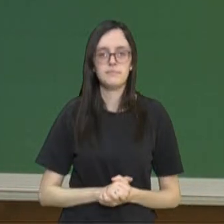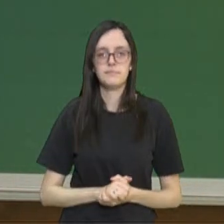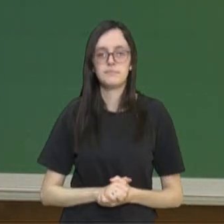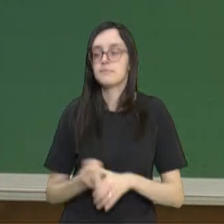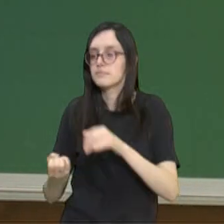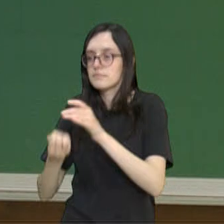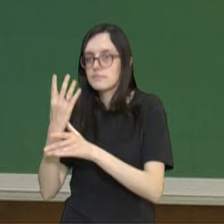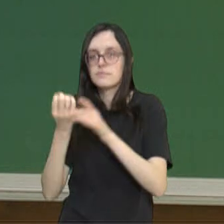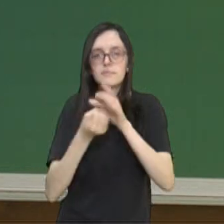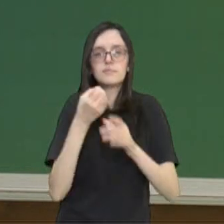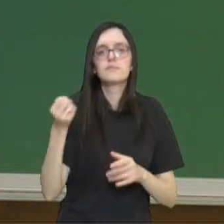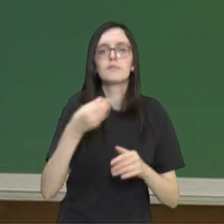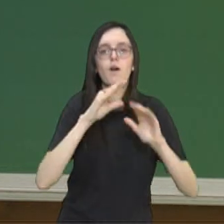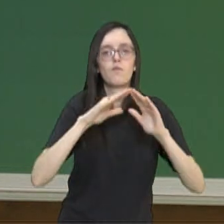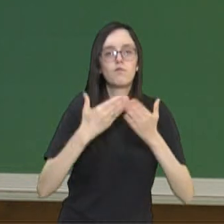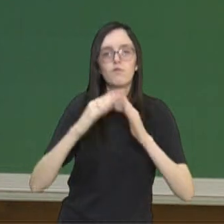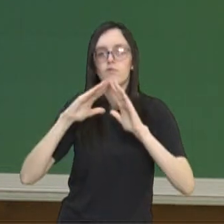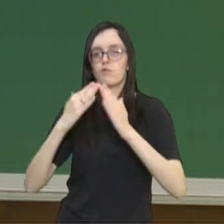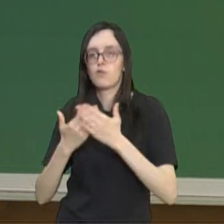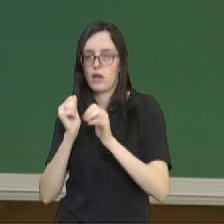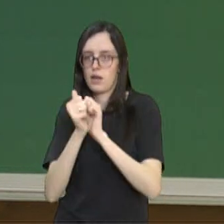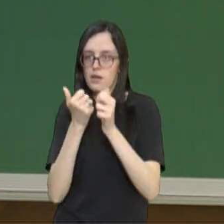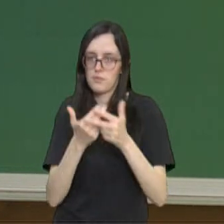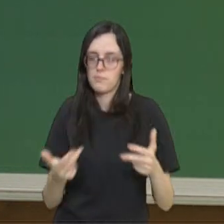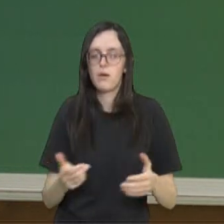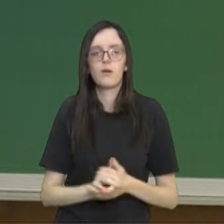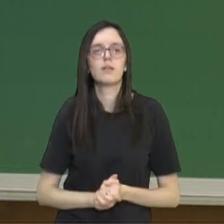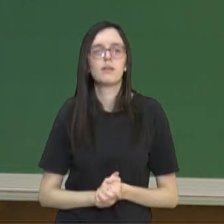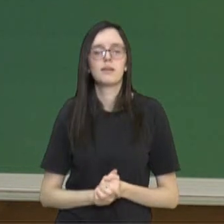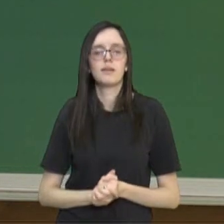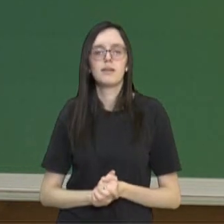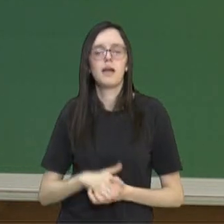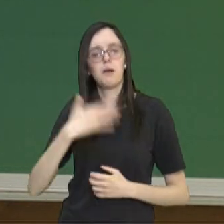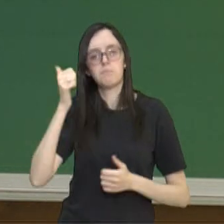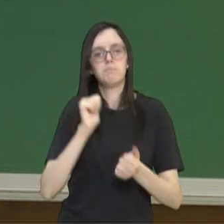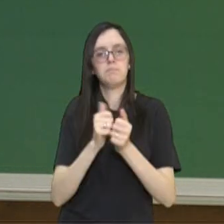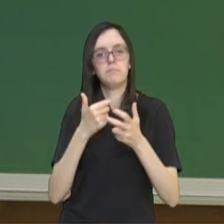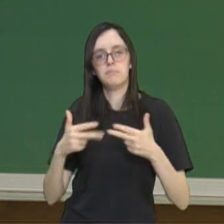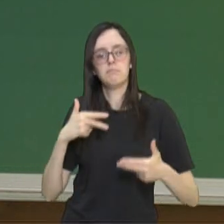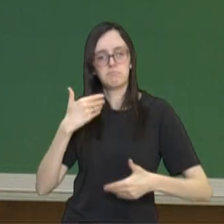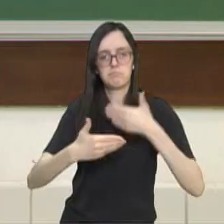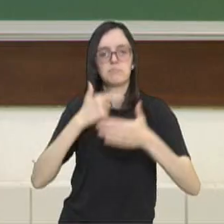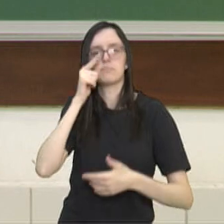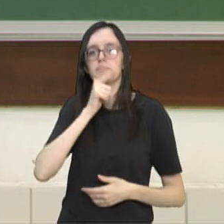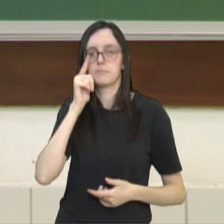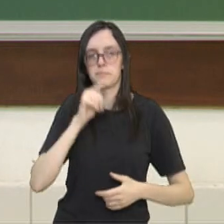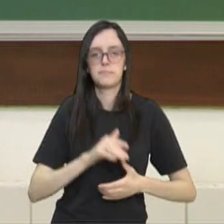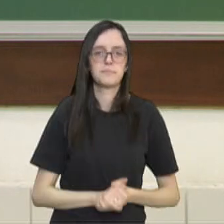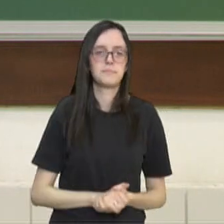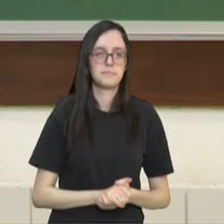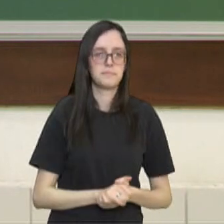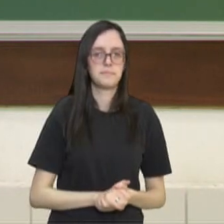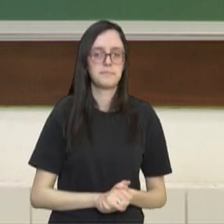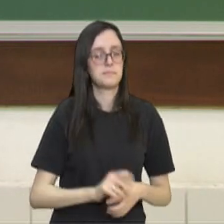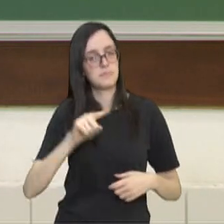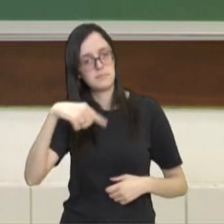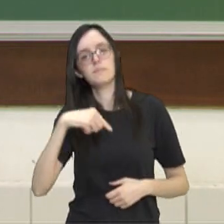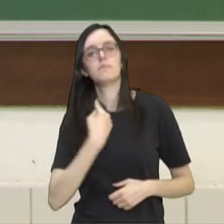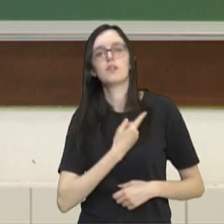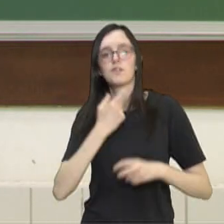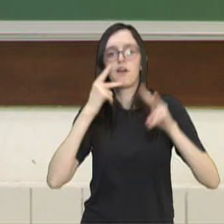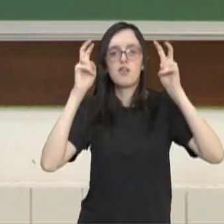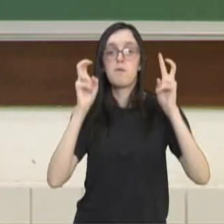aí todos gostam de acompanhar. Então, as pessoas que já têm uma afinidade, os alunos que já gostam da modalidade, no momento que se